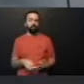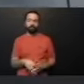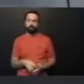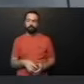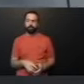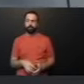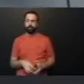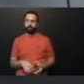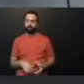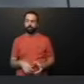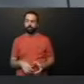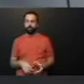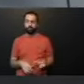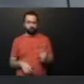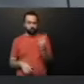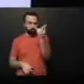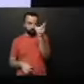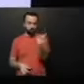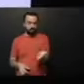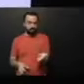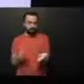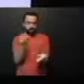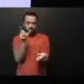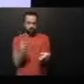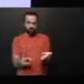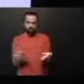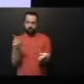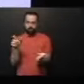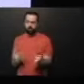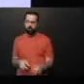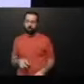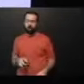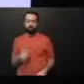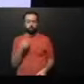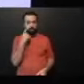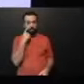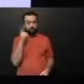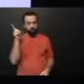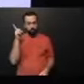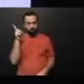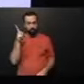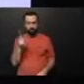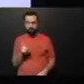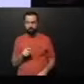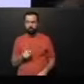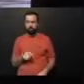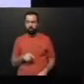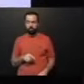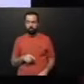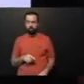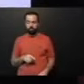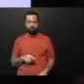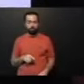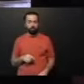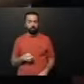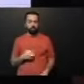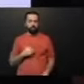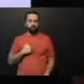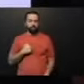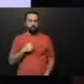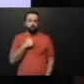35. Uma lista de palavras, tá? Vamos ler essas palavrinhas? Na lista 1,